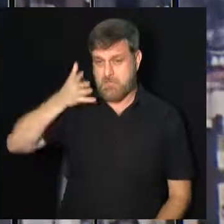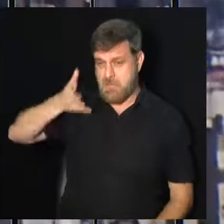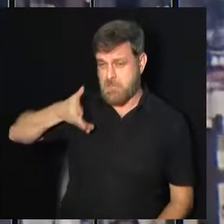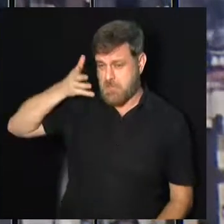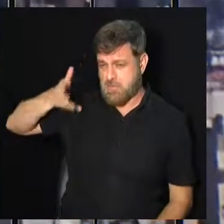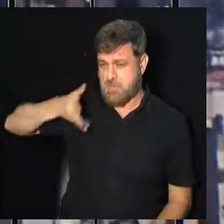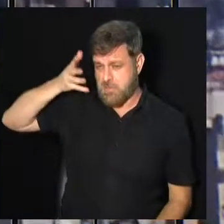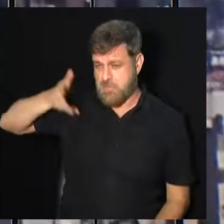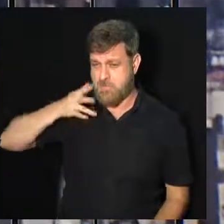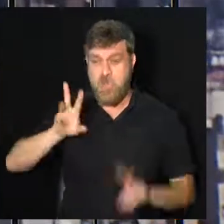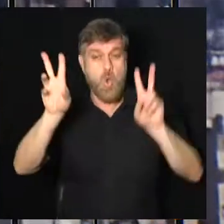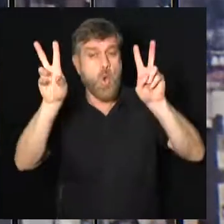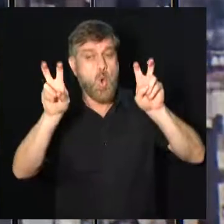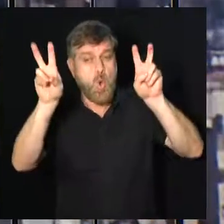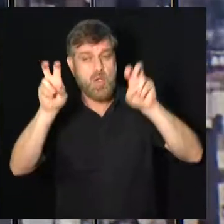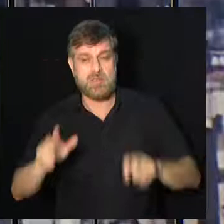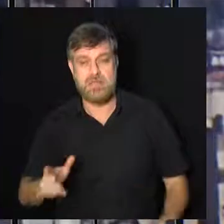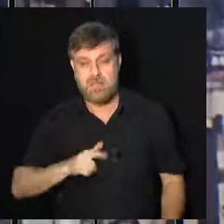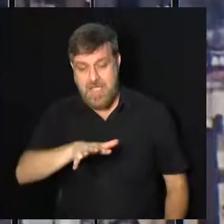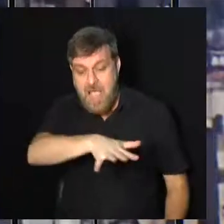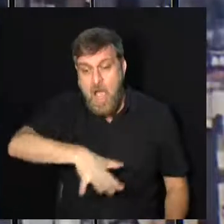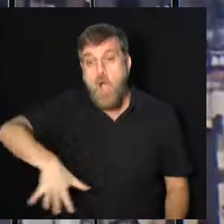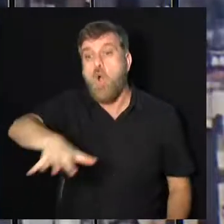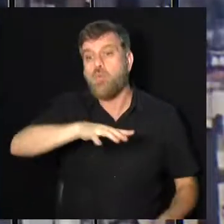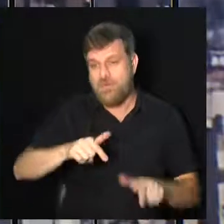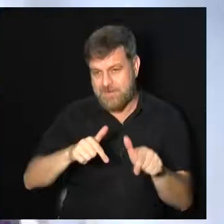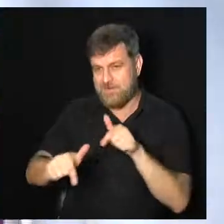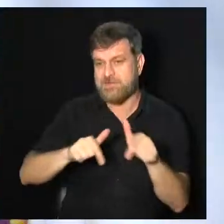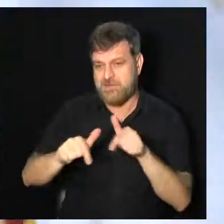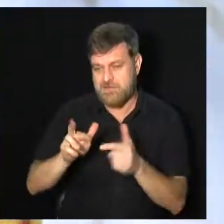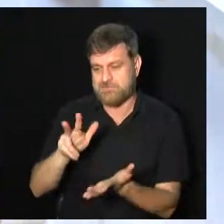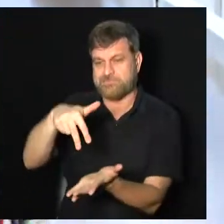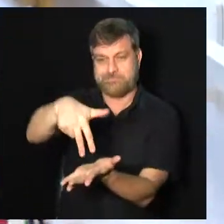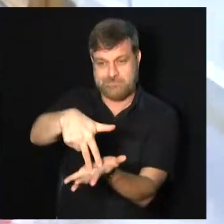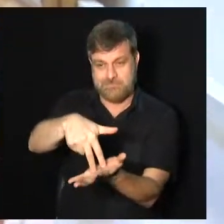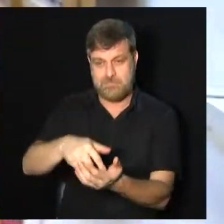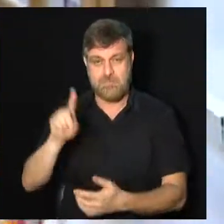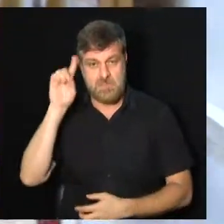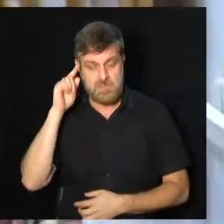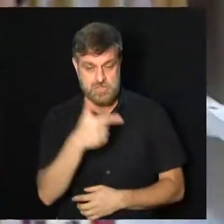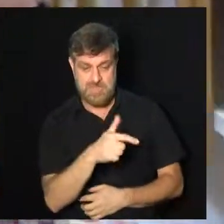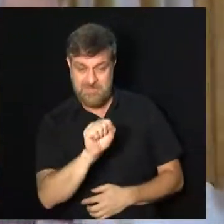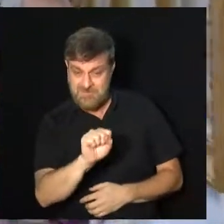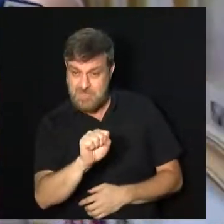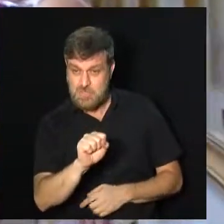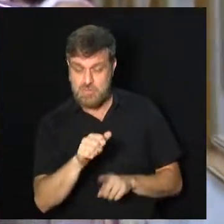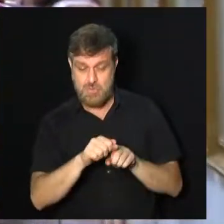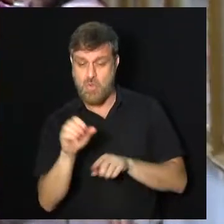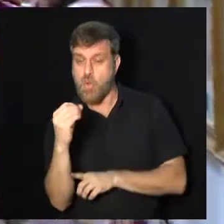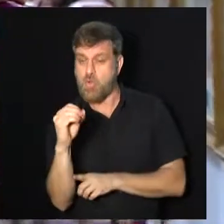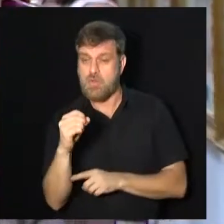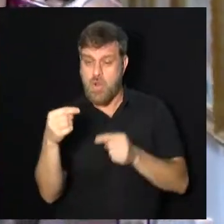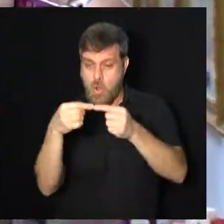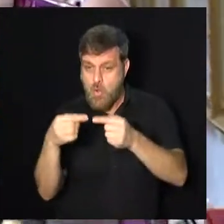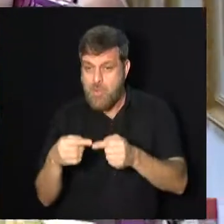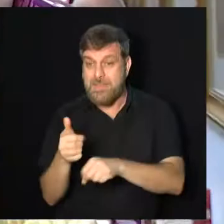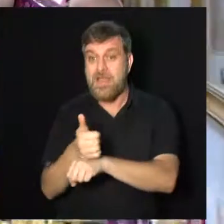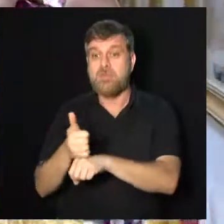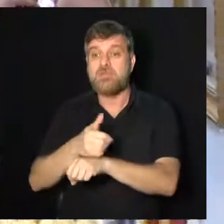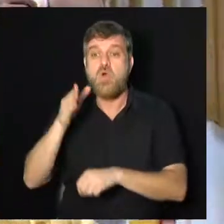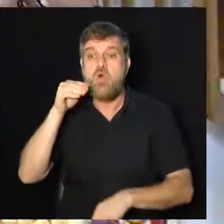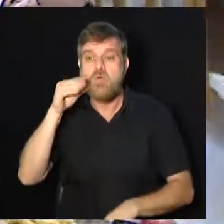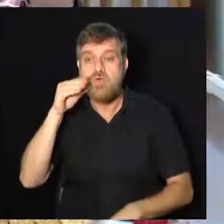palestrantes que falaram sobre ambiente de trabalho. Dia 28 de outubro é o Dia do Servidor Público.